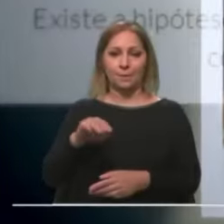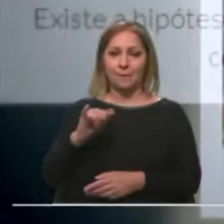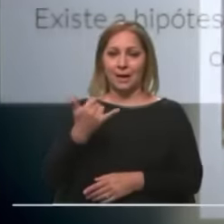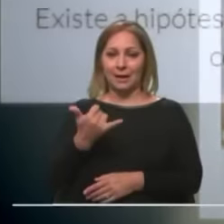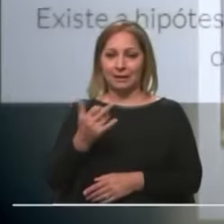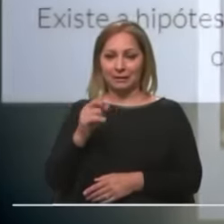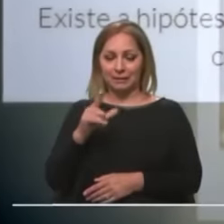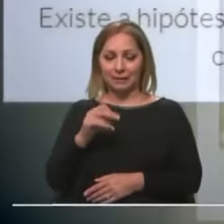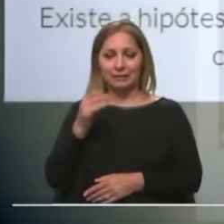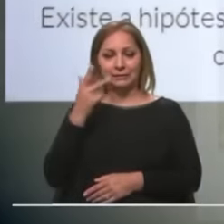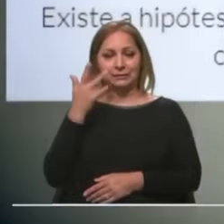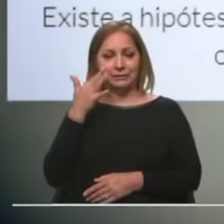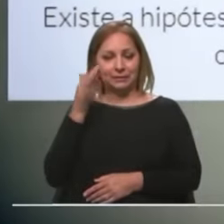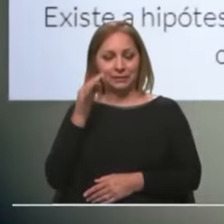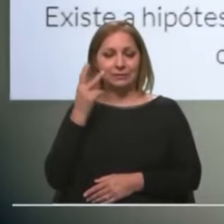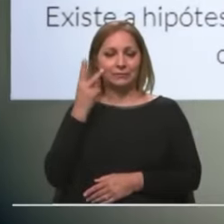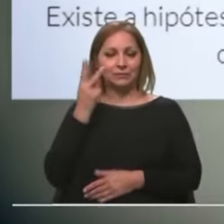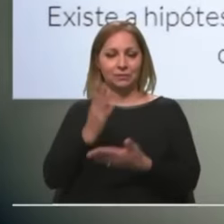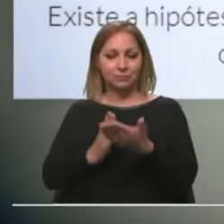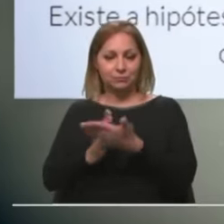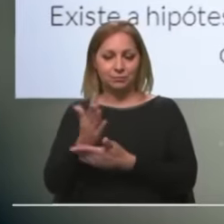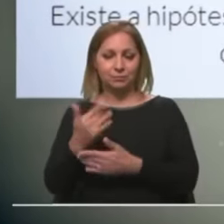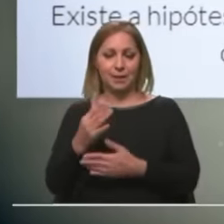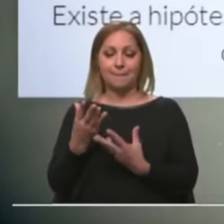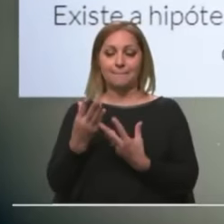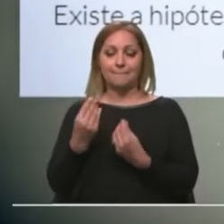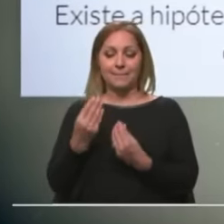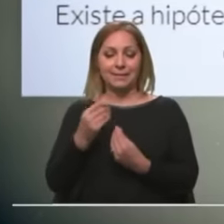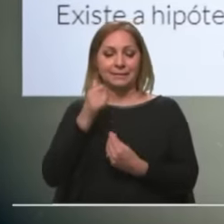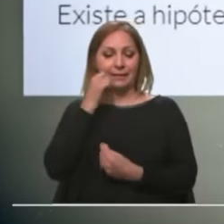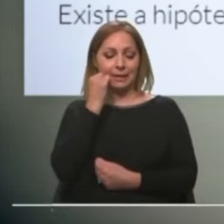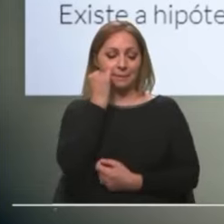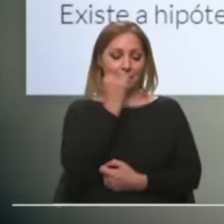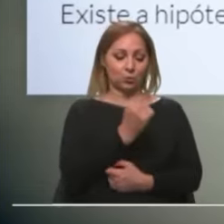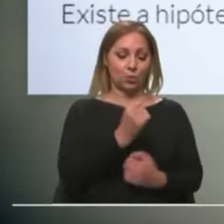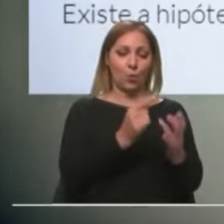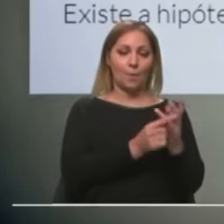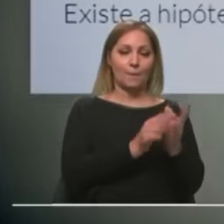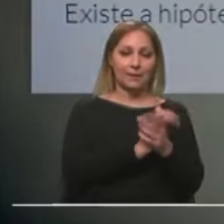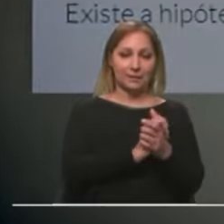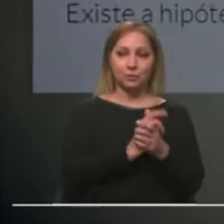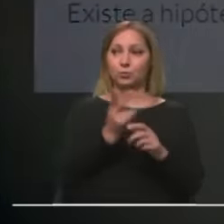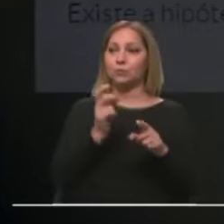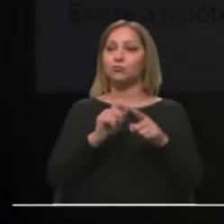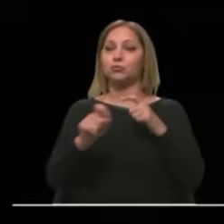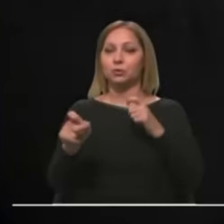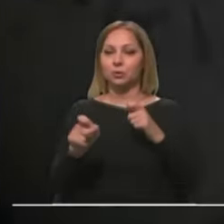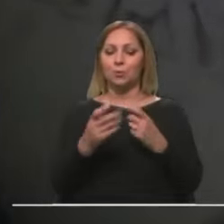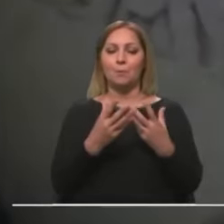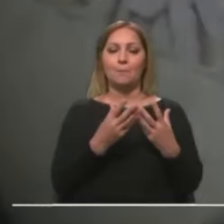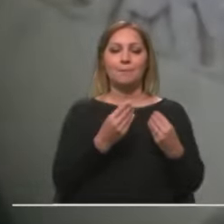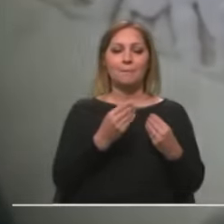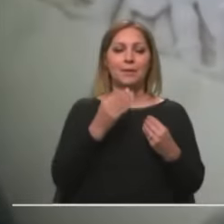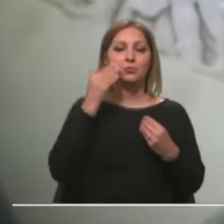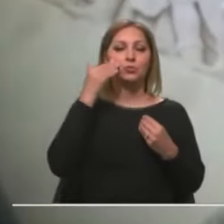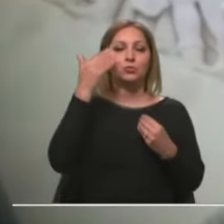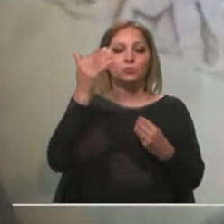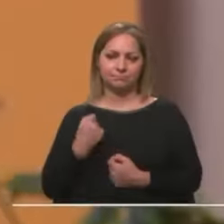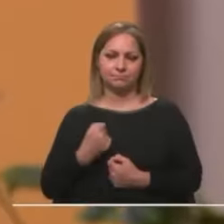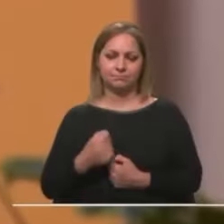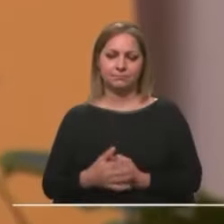mas o seu dia a dia é de medo medo daqueles que lhe mataram o marido e que ainda estão em Fuga medo do